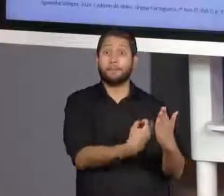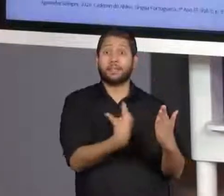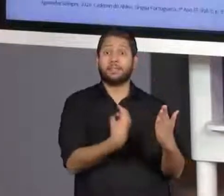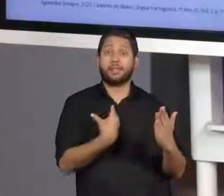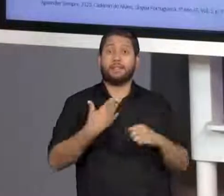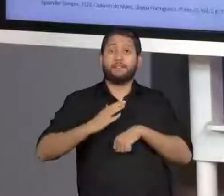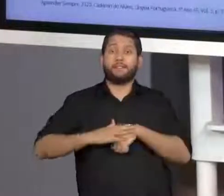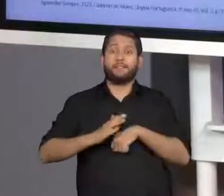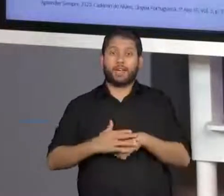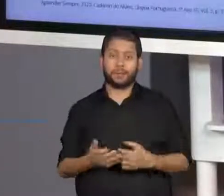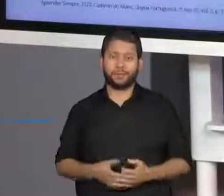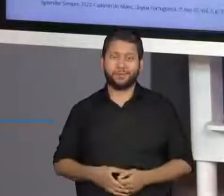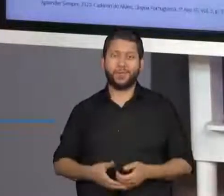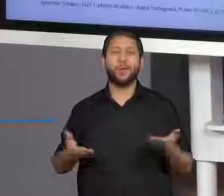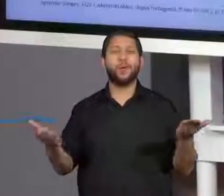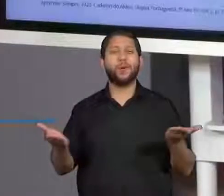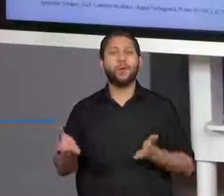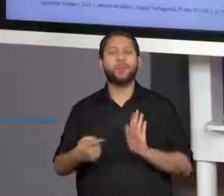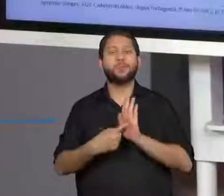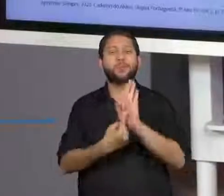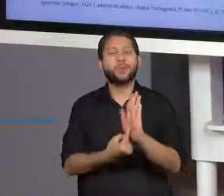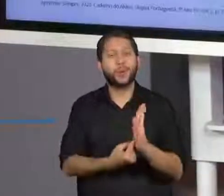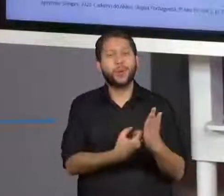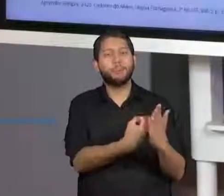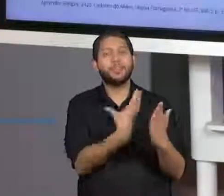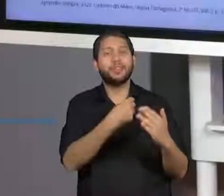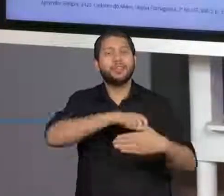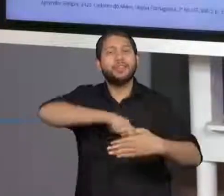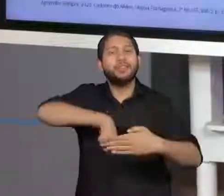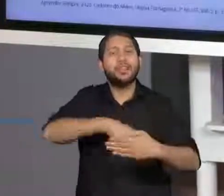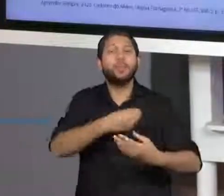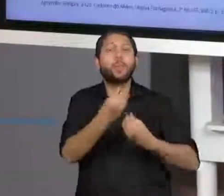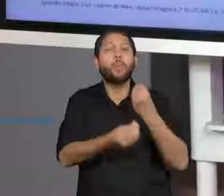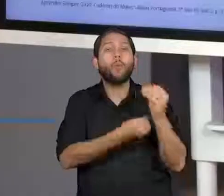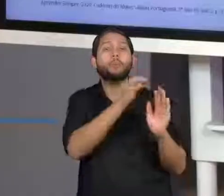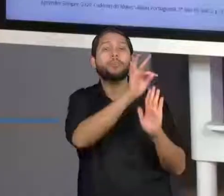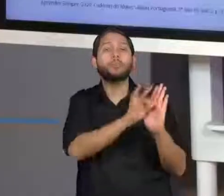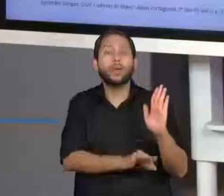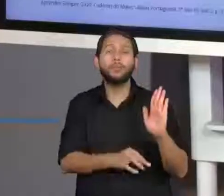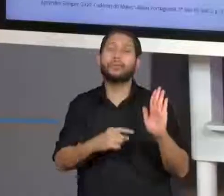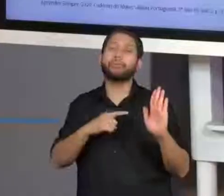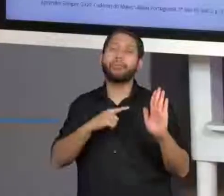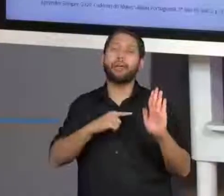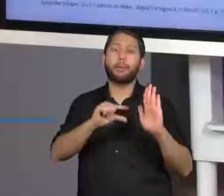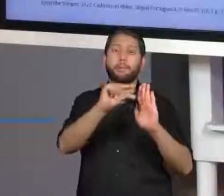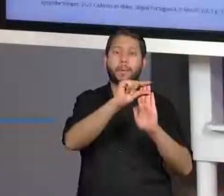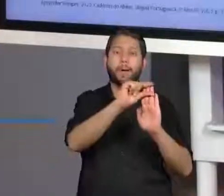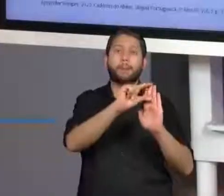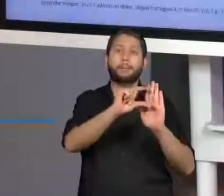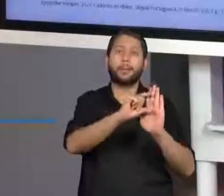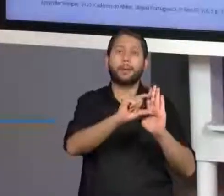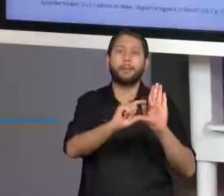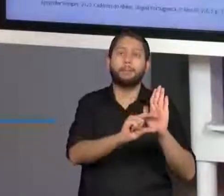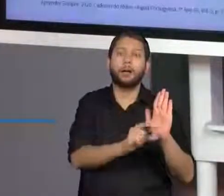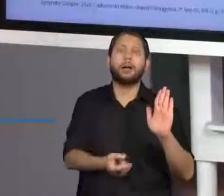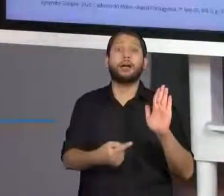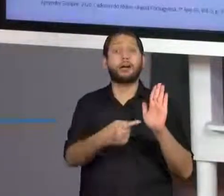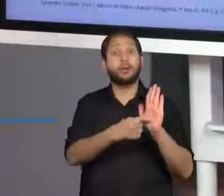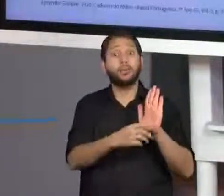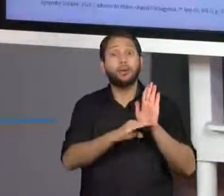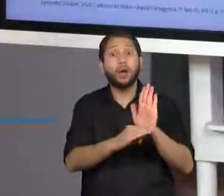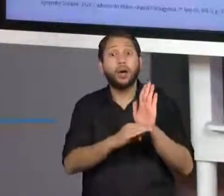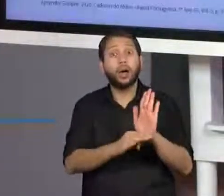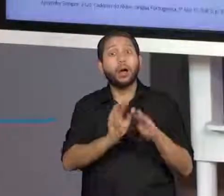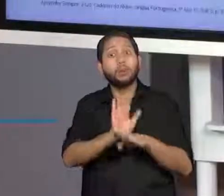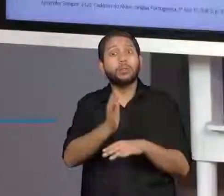estrutura do gênero receita. Nós também vimos que os textos instrucionais têm esse objetivo, instruir o leitor, trazer alguma informação